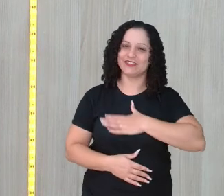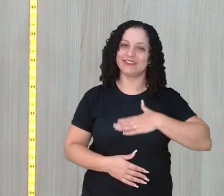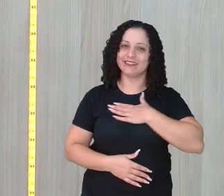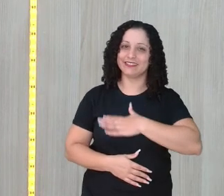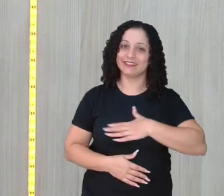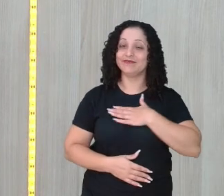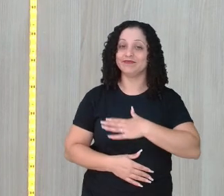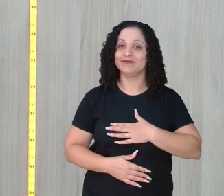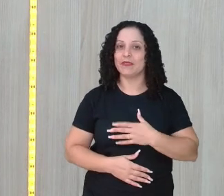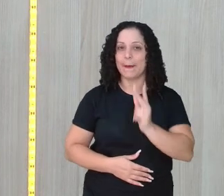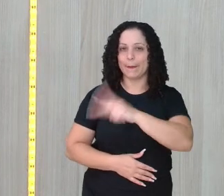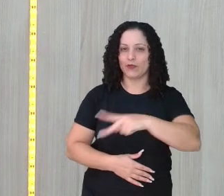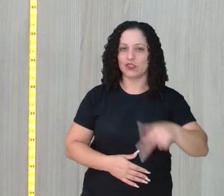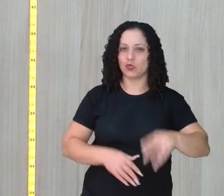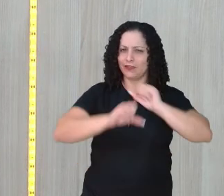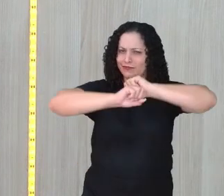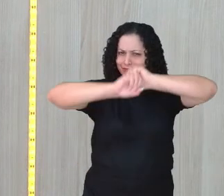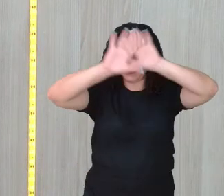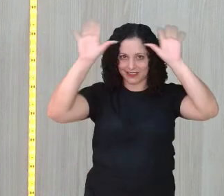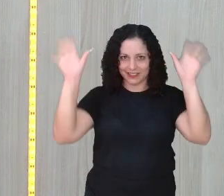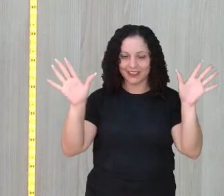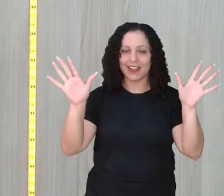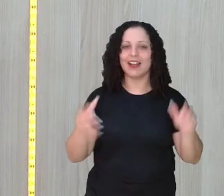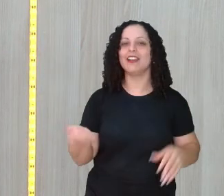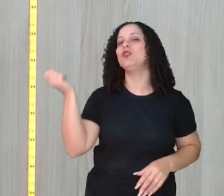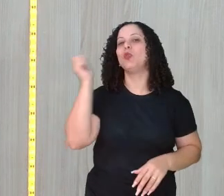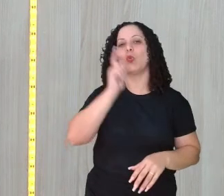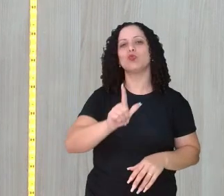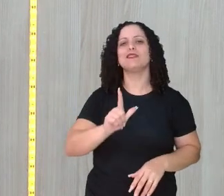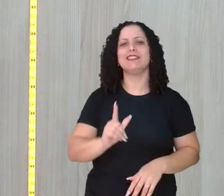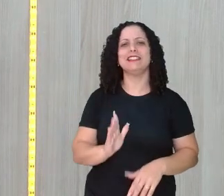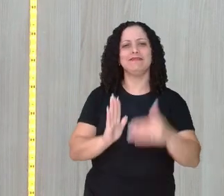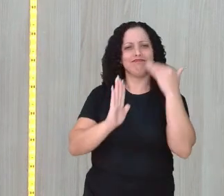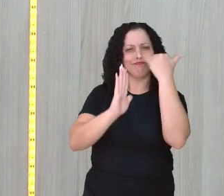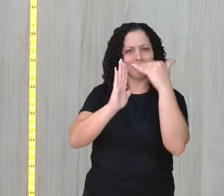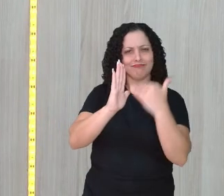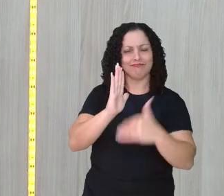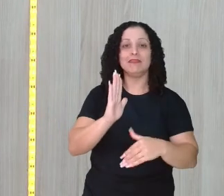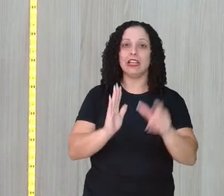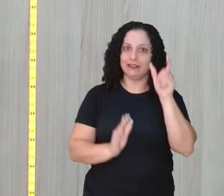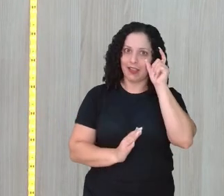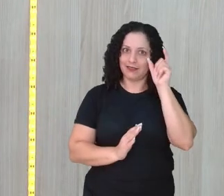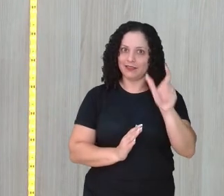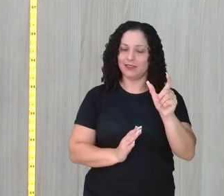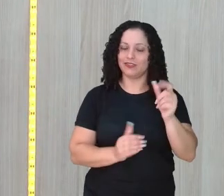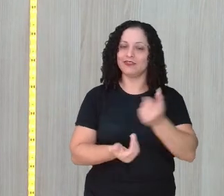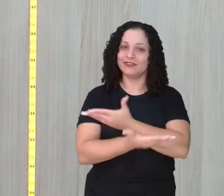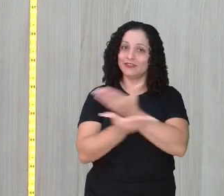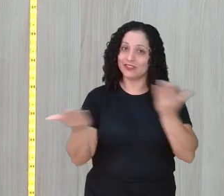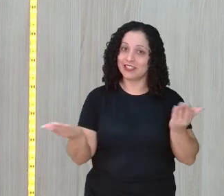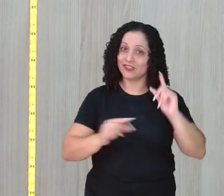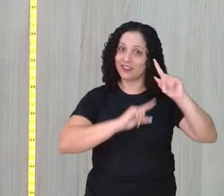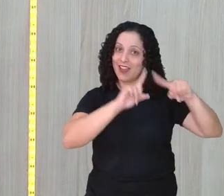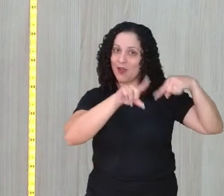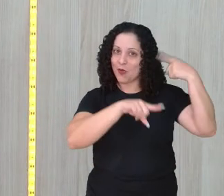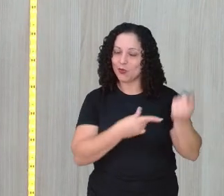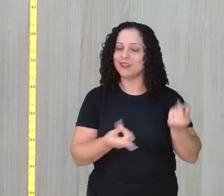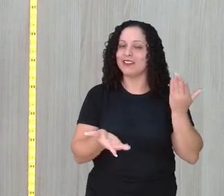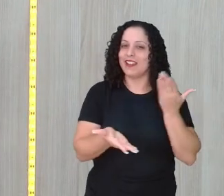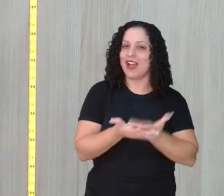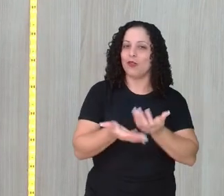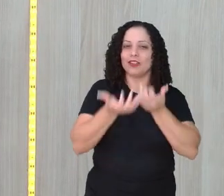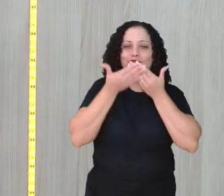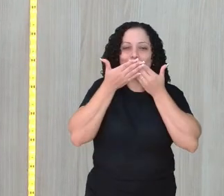acho que a professora Carla foi bem clara e a gente conseguiu levantar questões interessantes. Então, espero vocês aqui na próxima aula, viu?